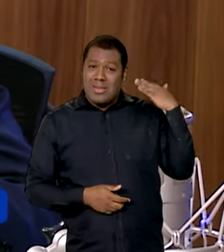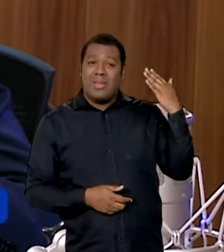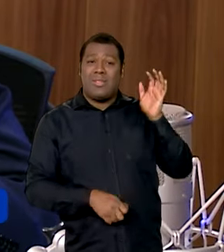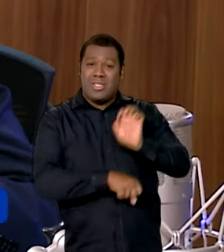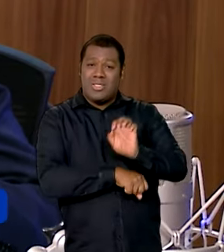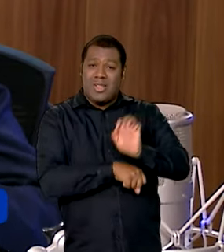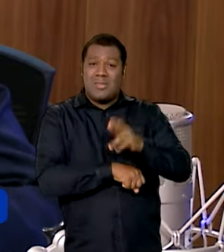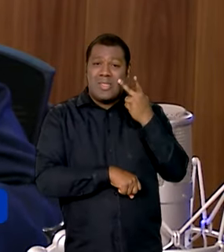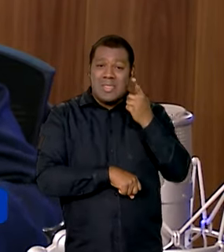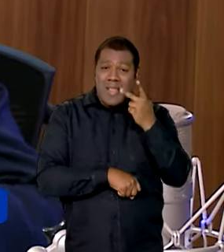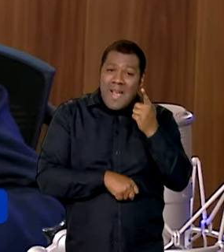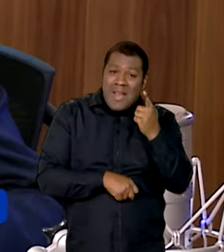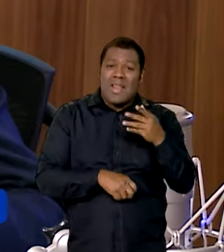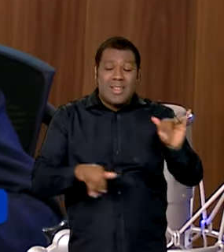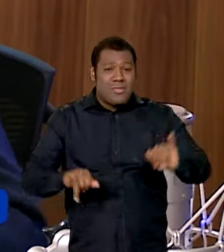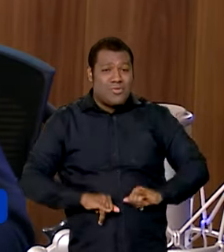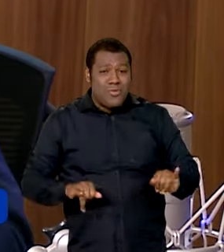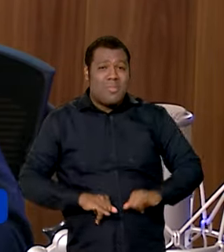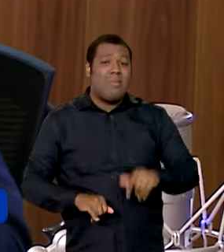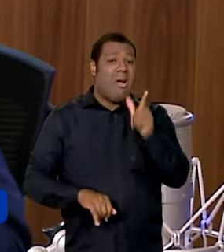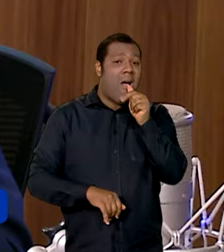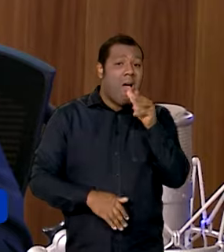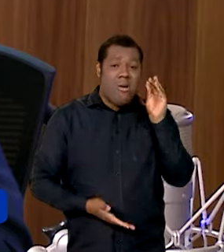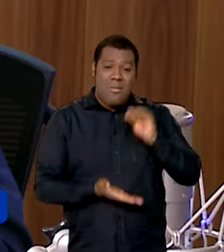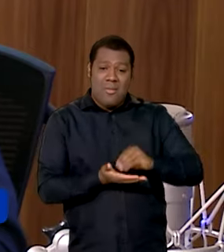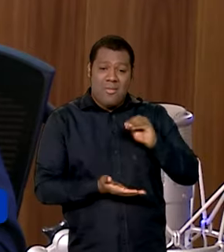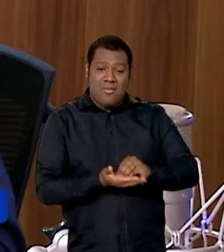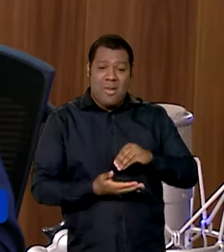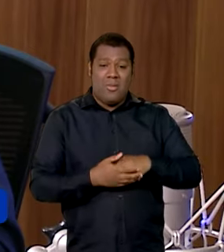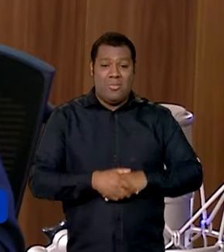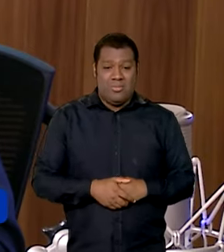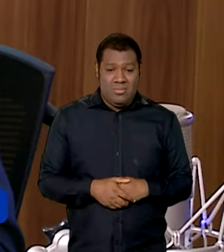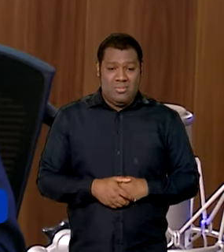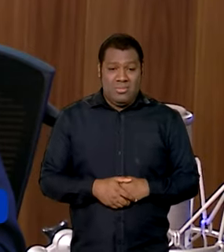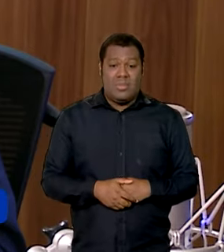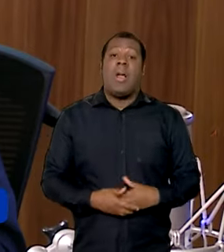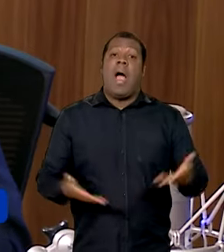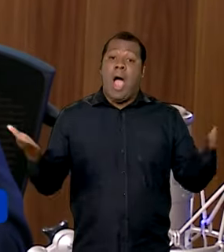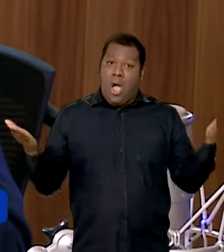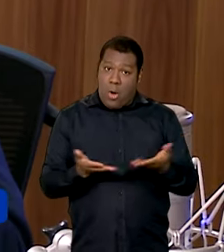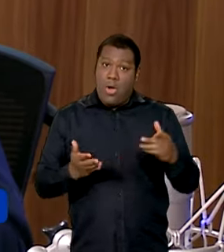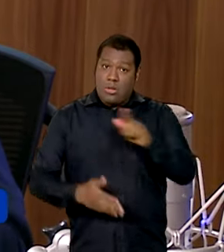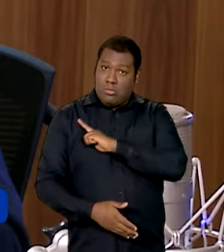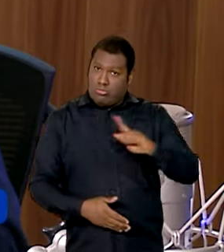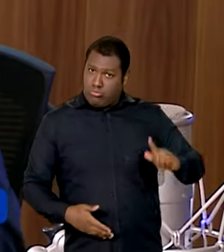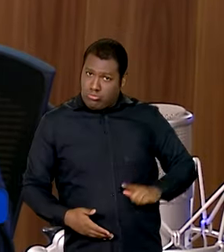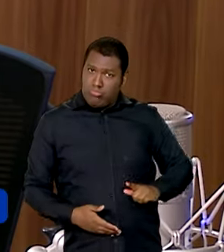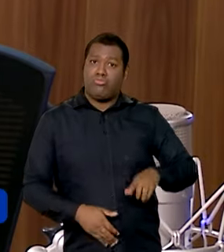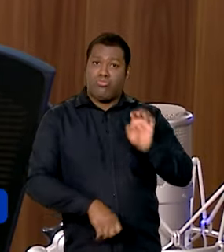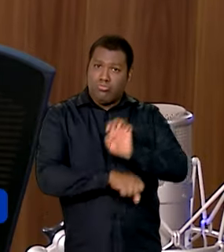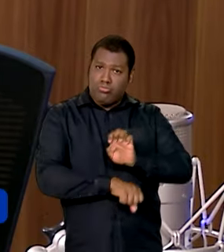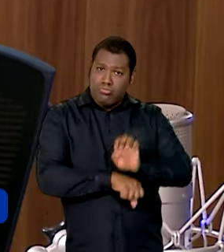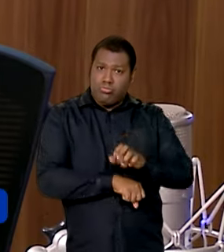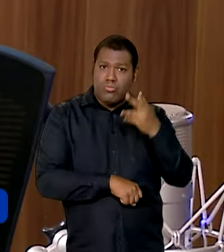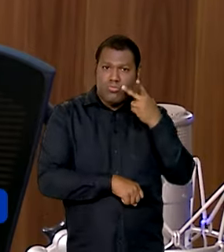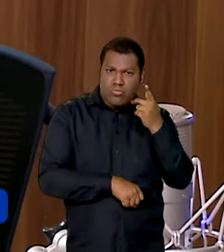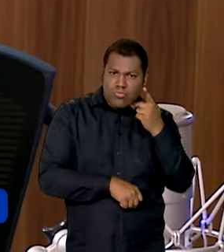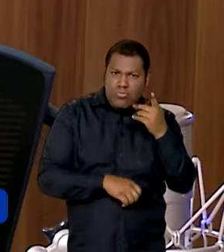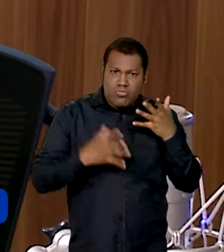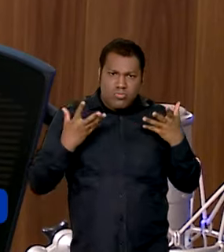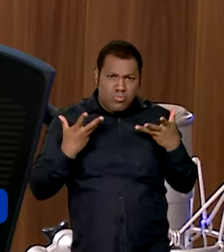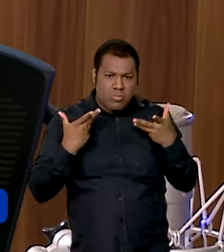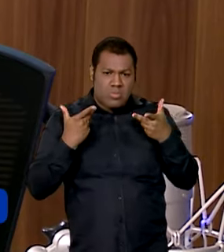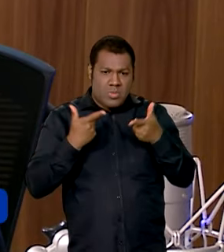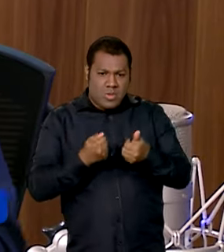também foram os que mais se habilitaram eles tem uma governança invejável viu Estado do Ceará eles têm mesmo muita governança sobre